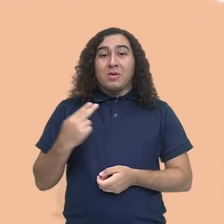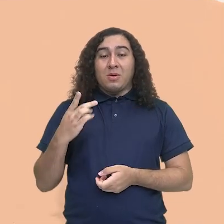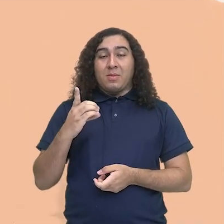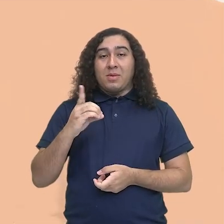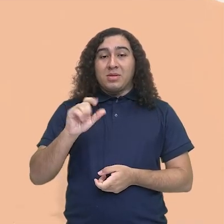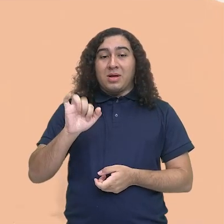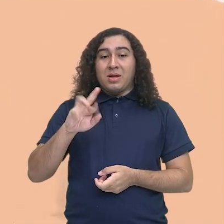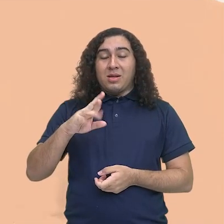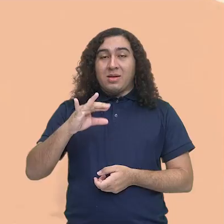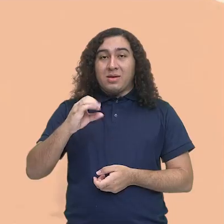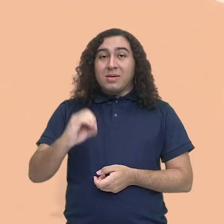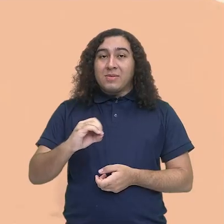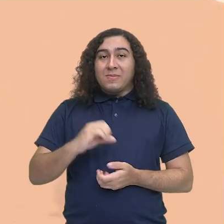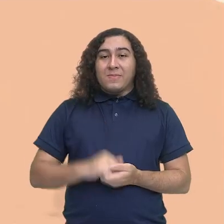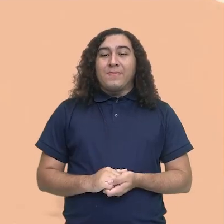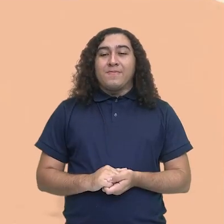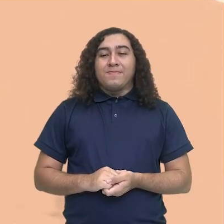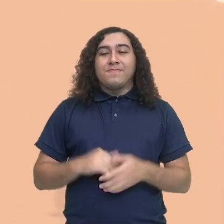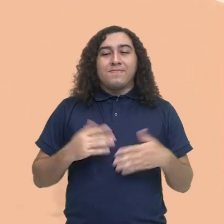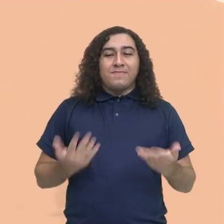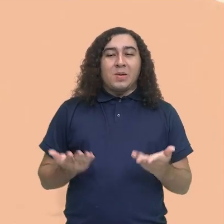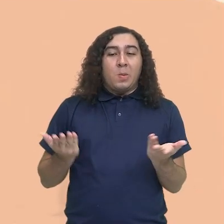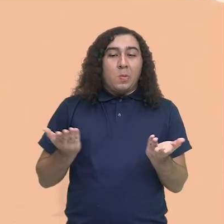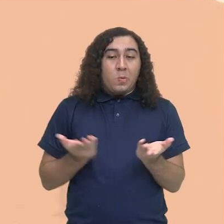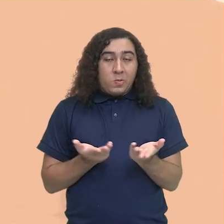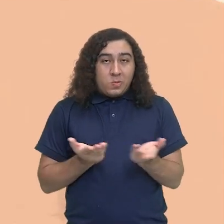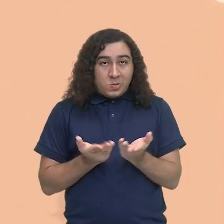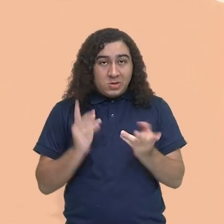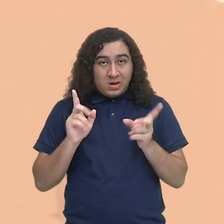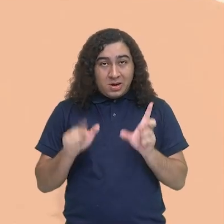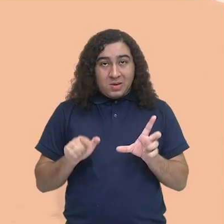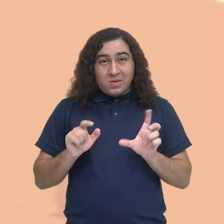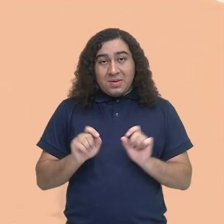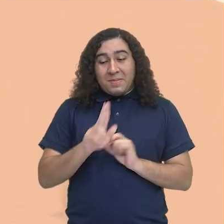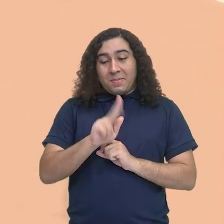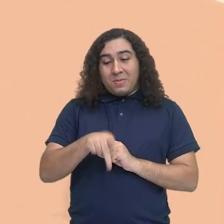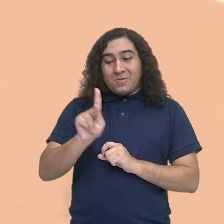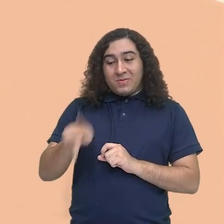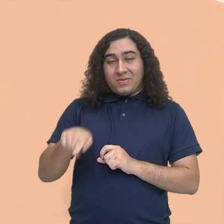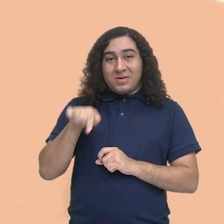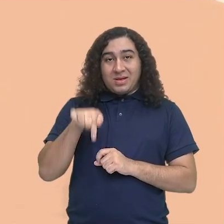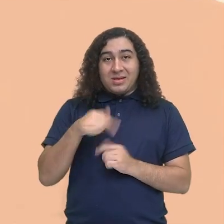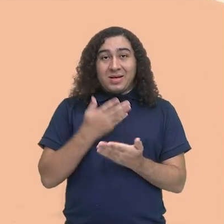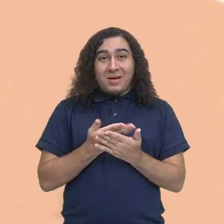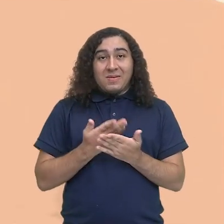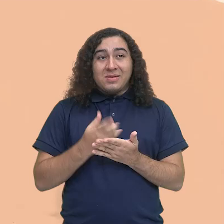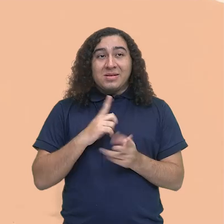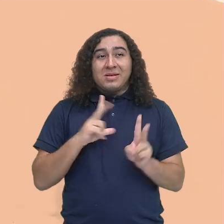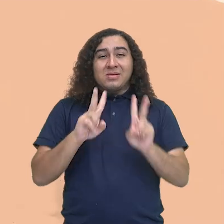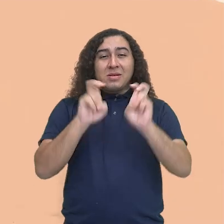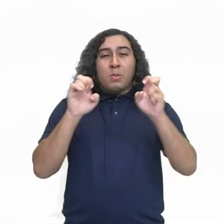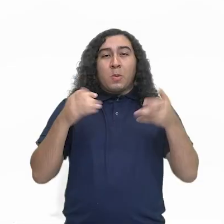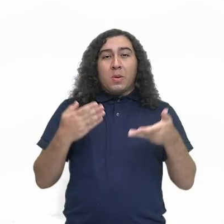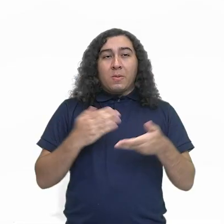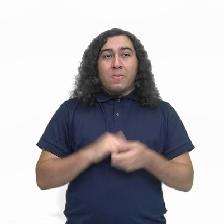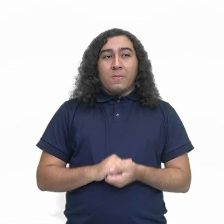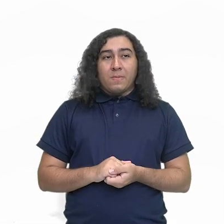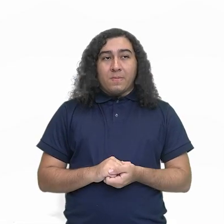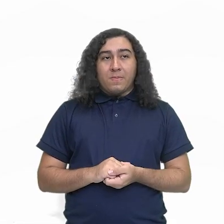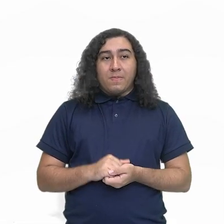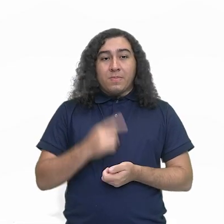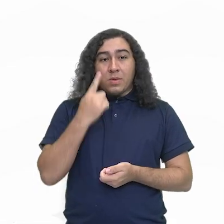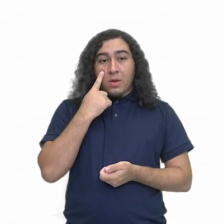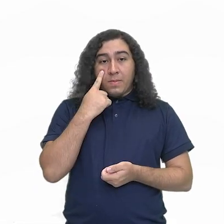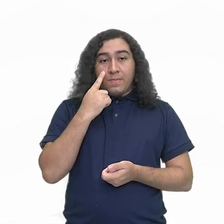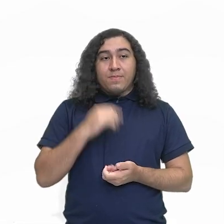professor Dário Pinheiro e vou ficar com vocês nesta aula que tem como objeto de conhecimento